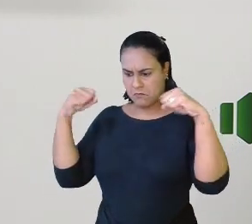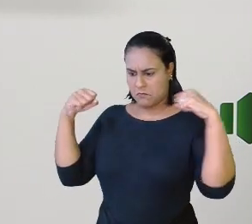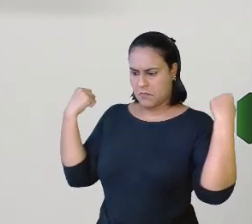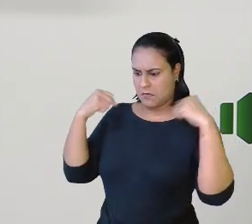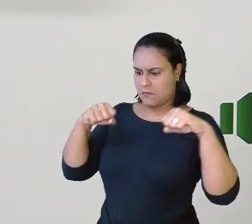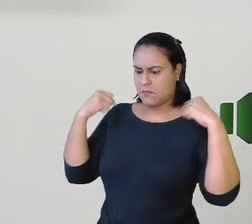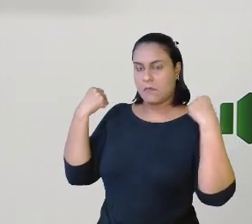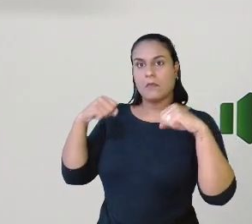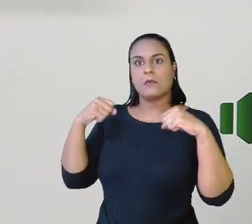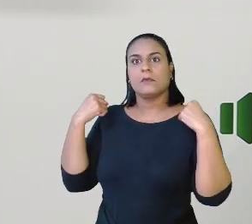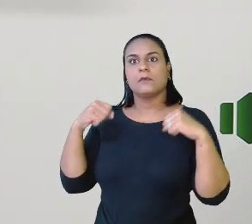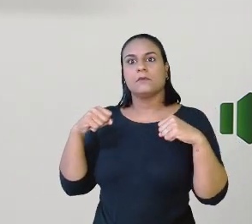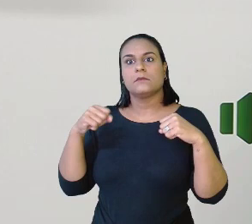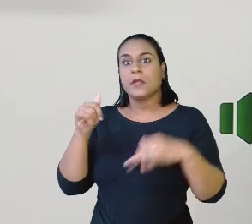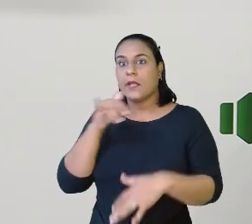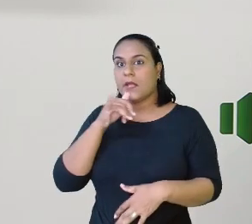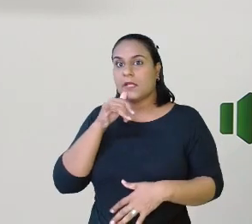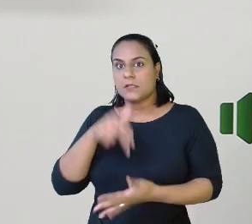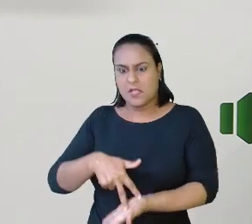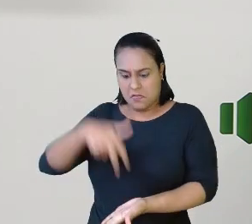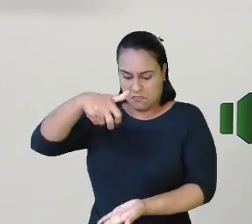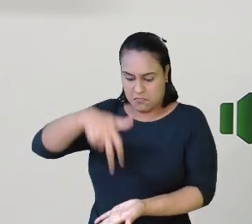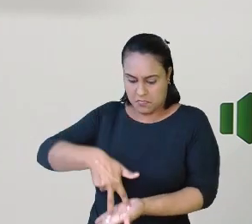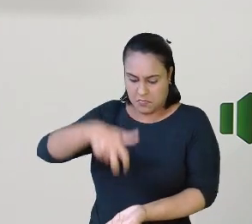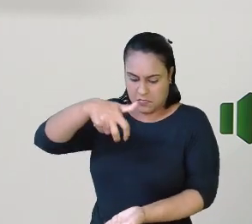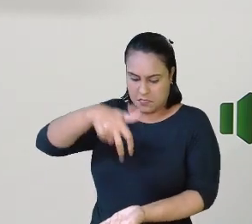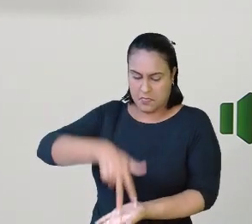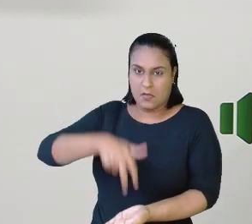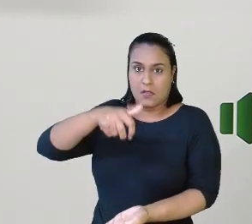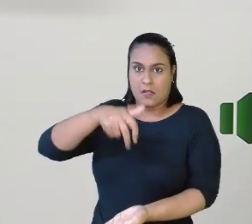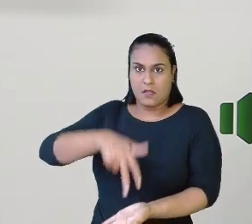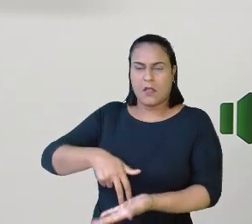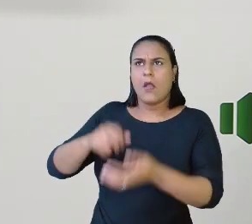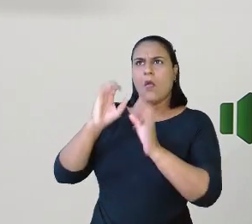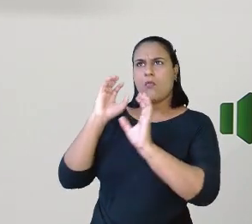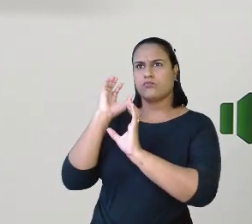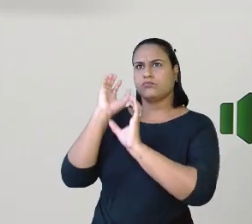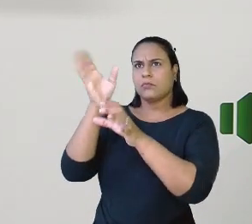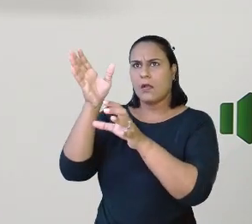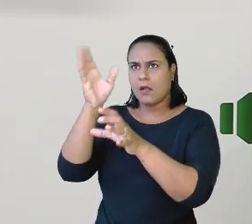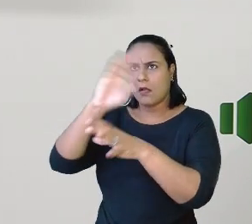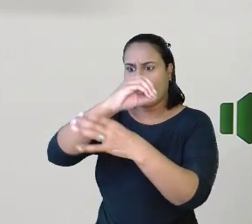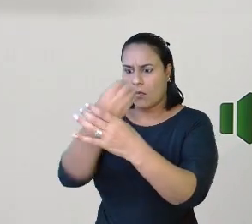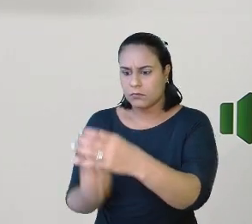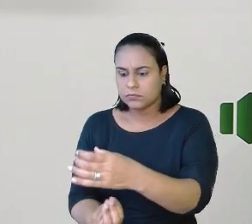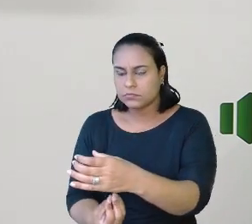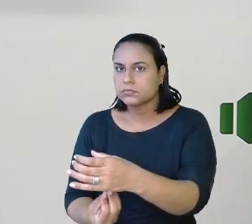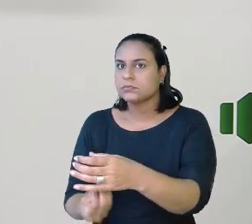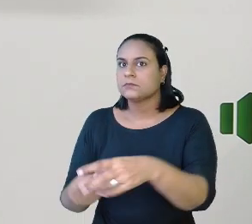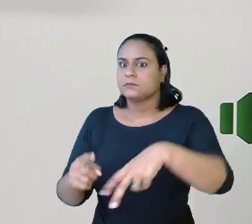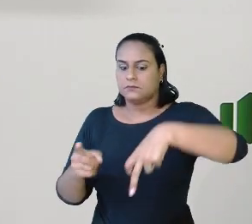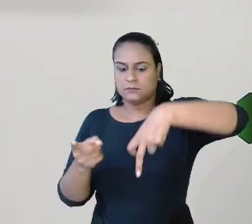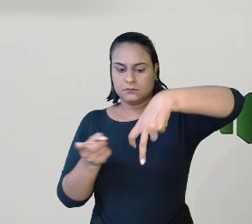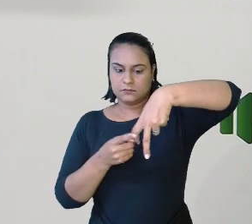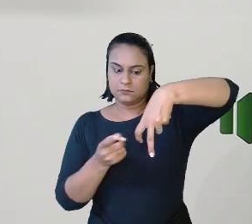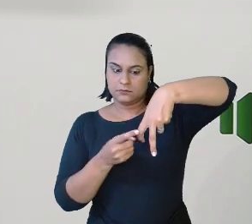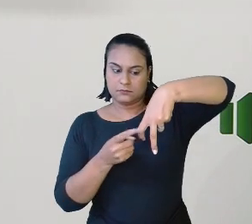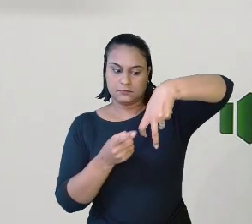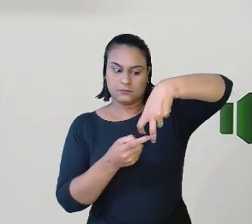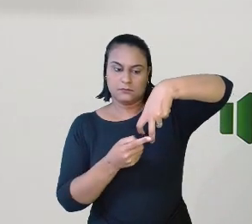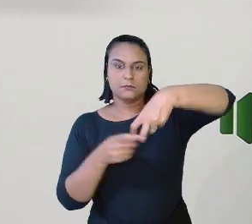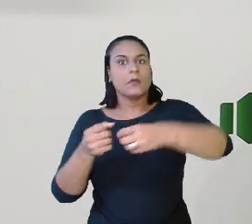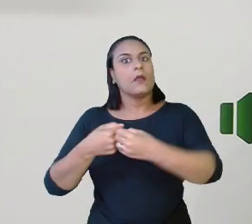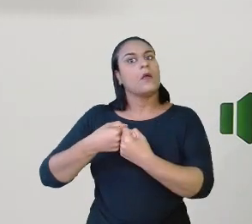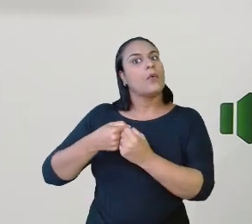de alto impacto, por exemplo, que pula muito, joga basquete. Então, ó, os joelhos eles têm uma